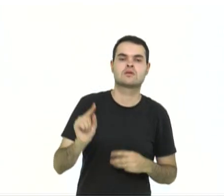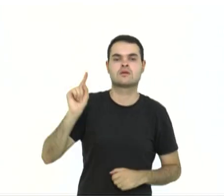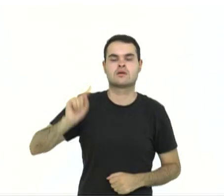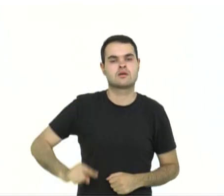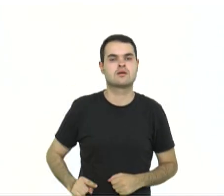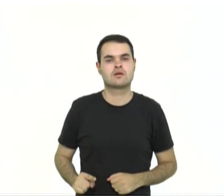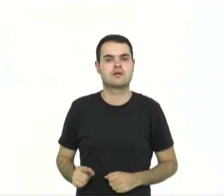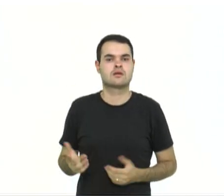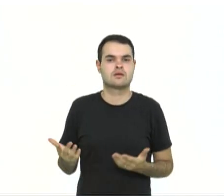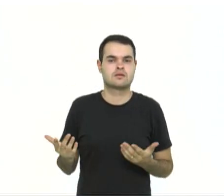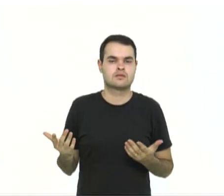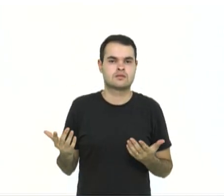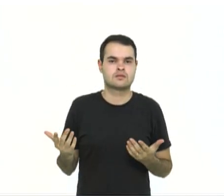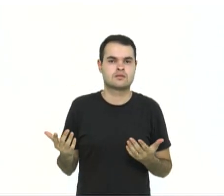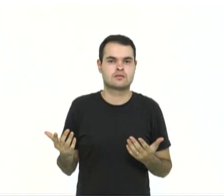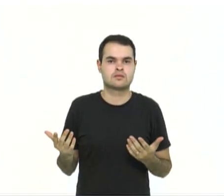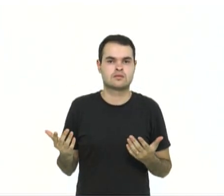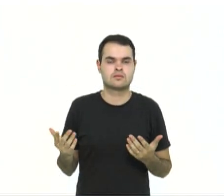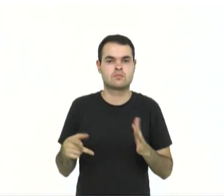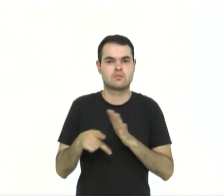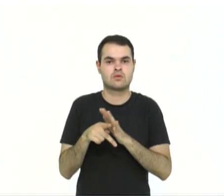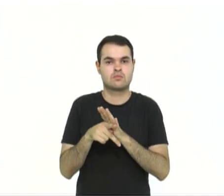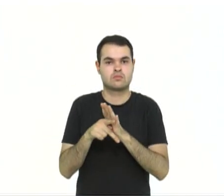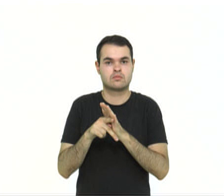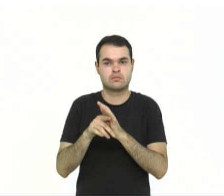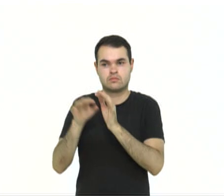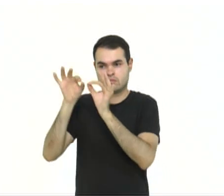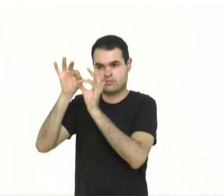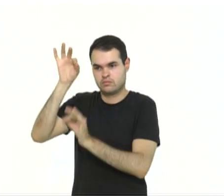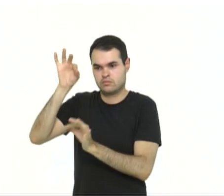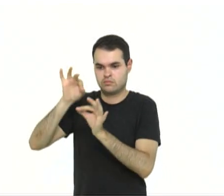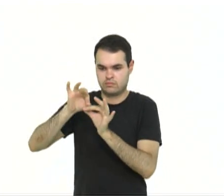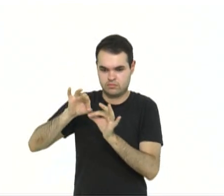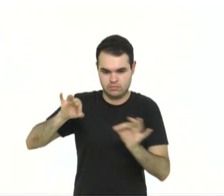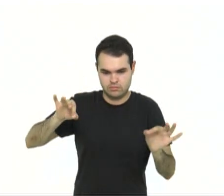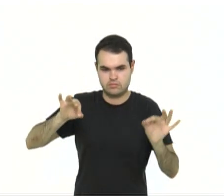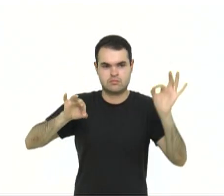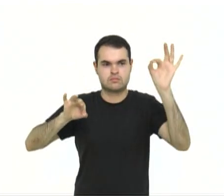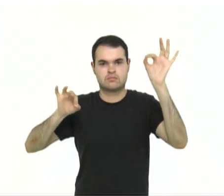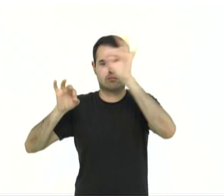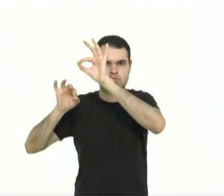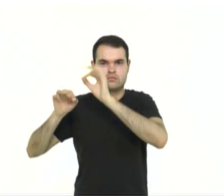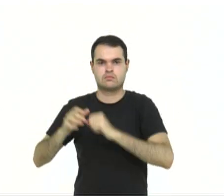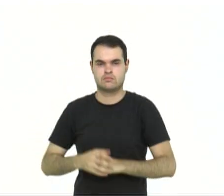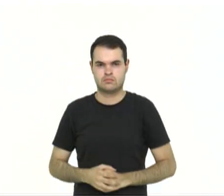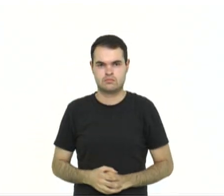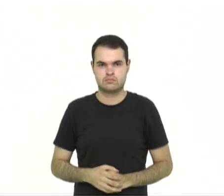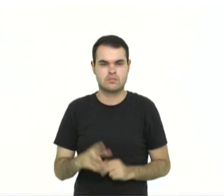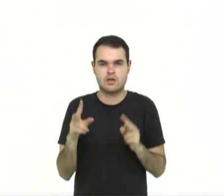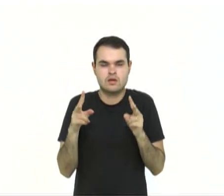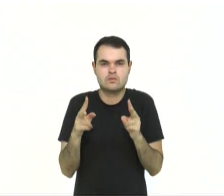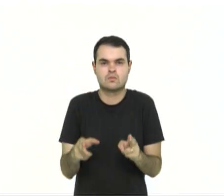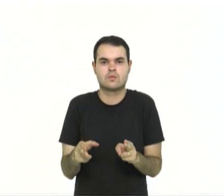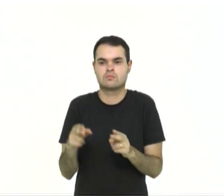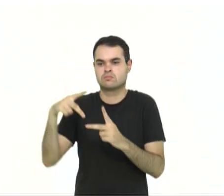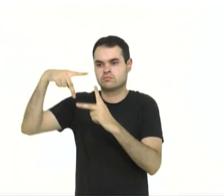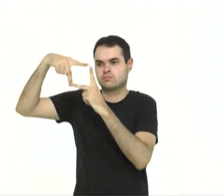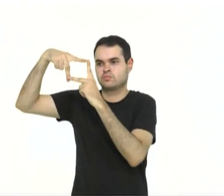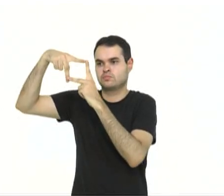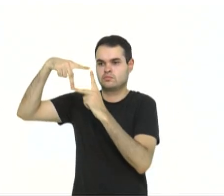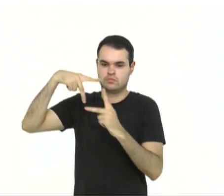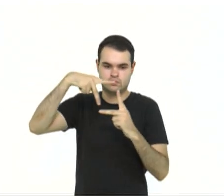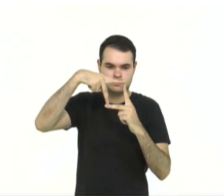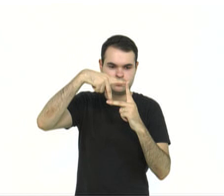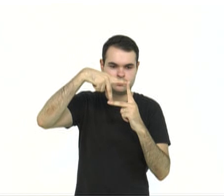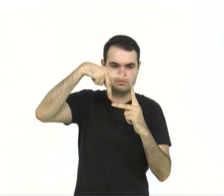são os enquadramentos, né? Os enquadramentos são a diagramação dos quadrinhos